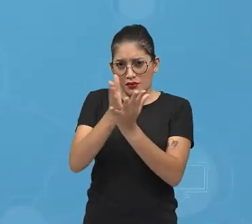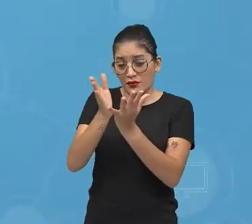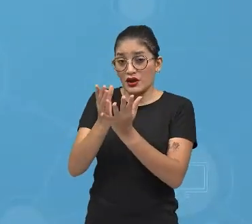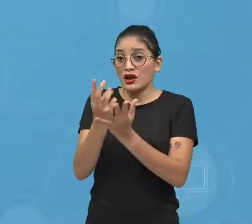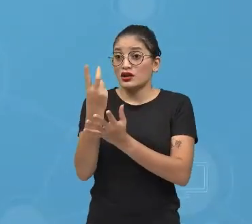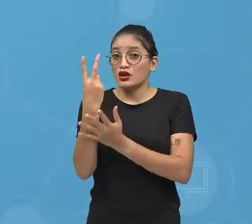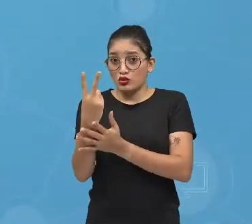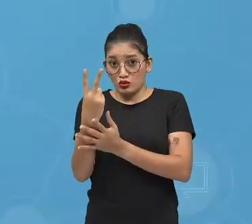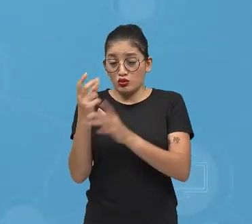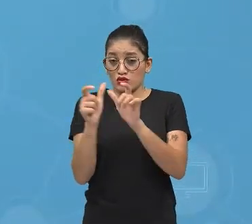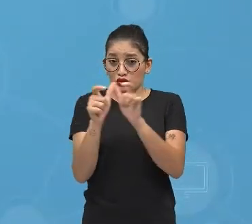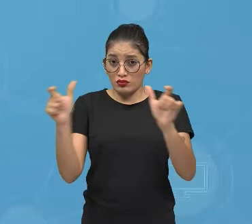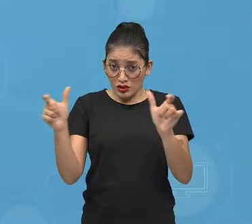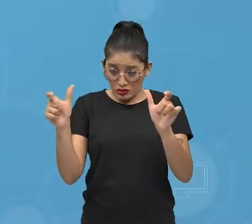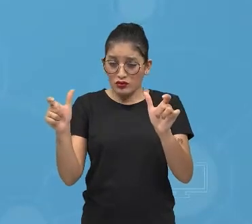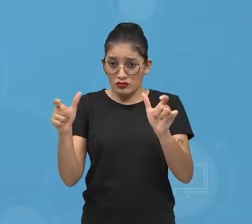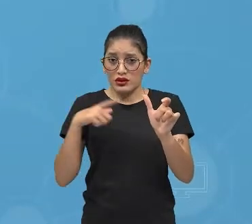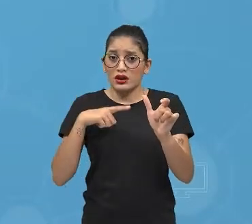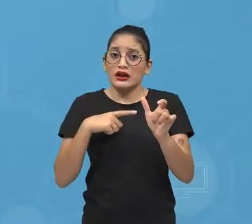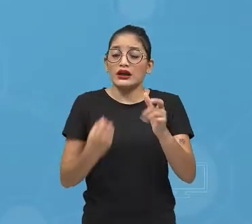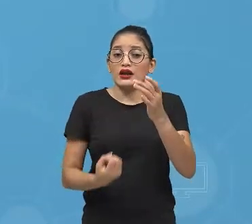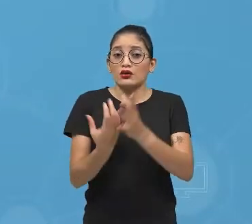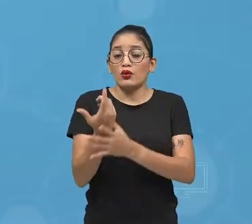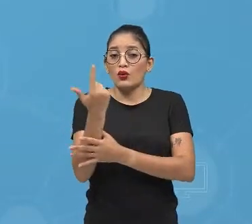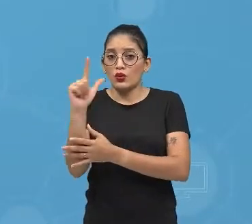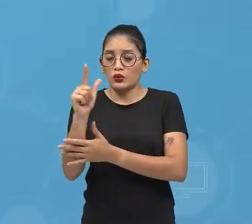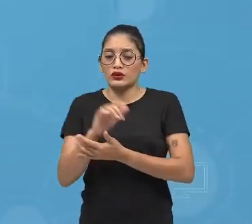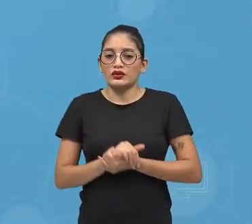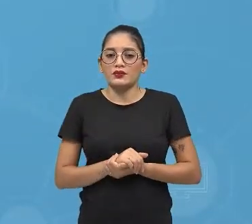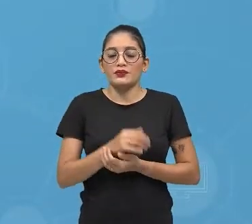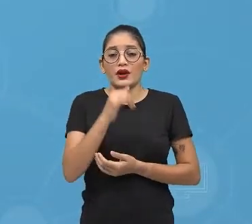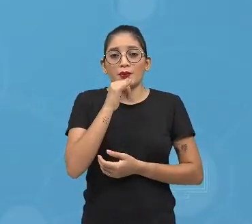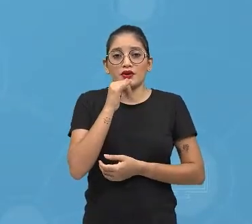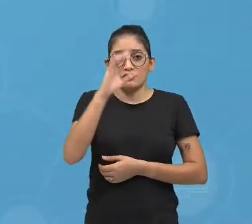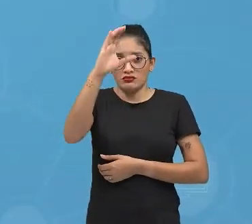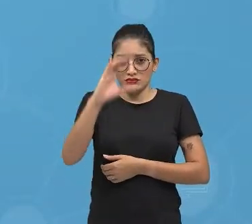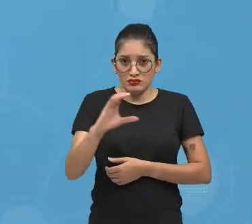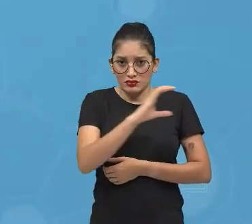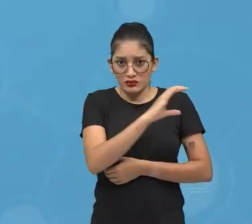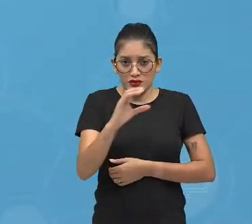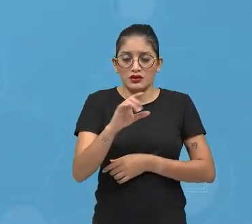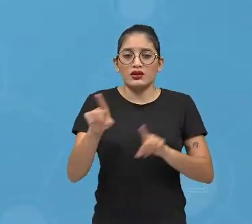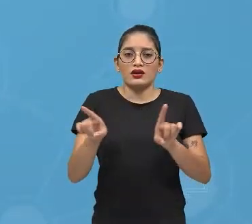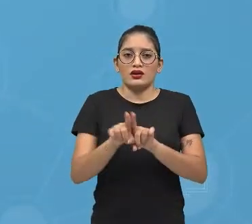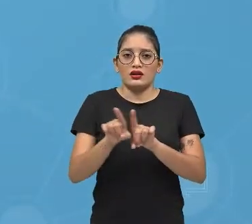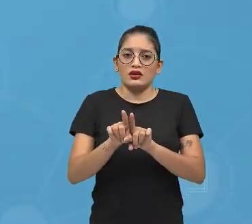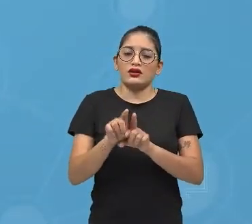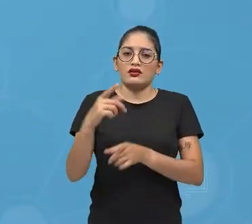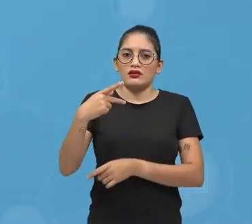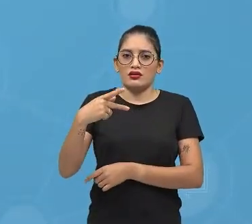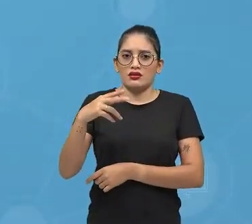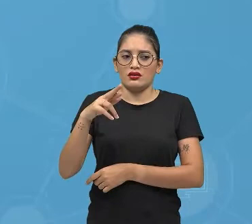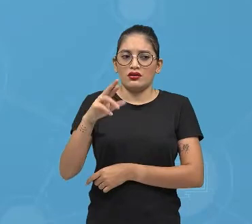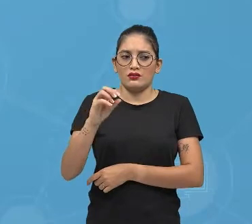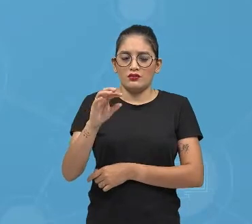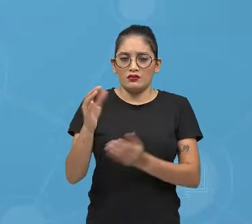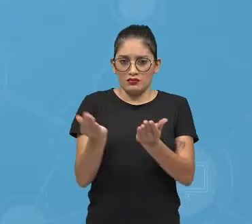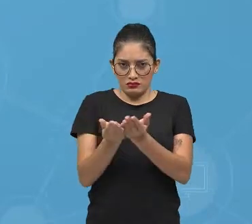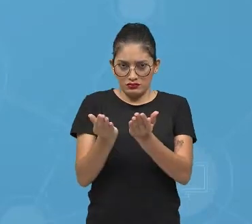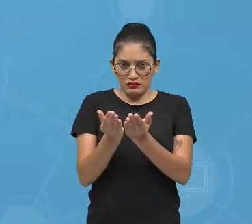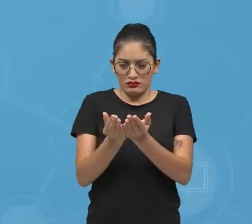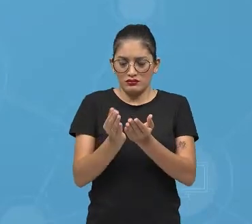maiores vertentes surgiram outras. Por exemplo, catolicismo e protestantismo.